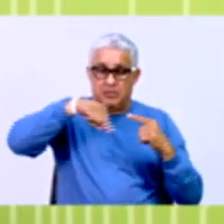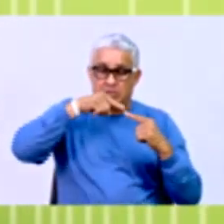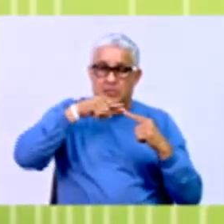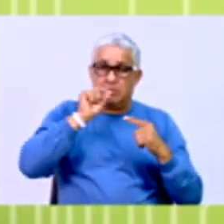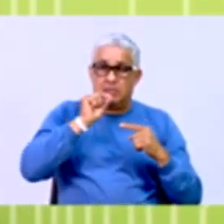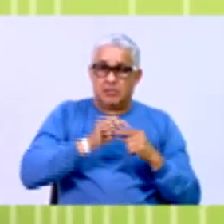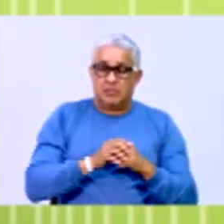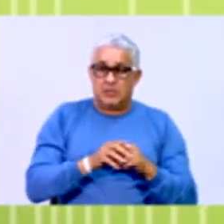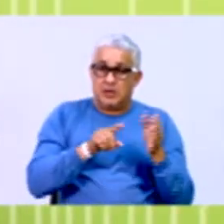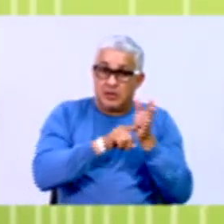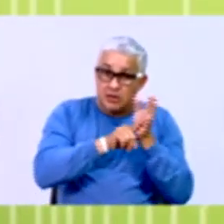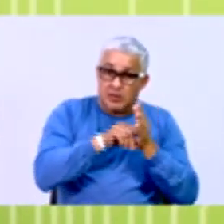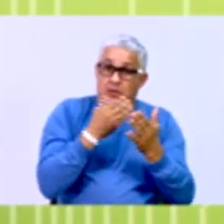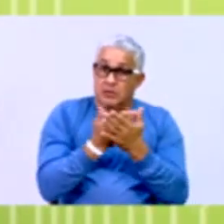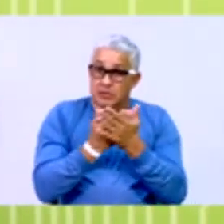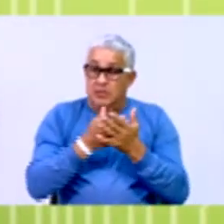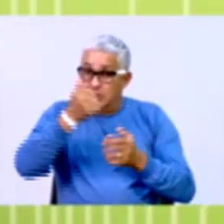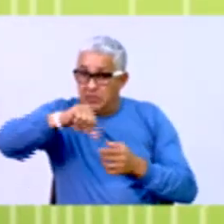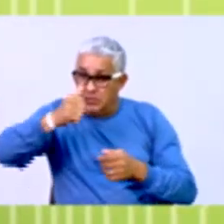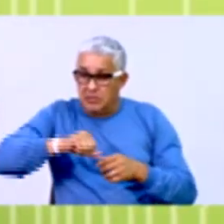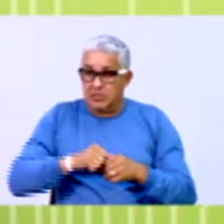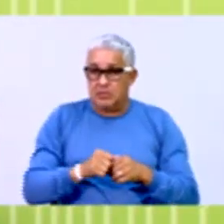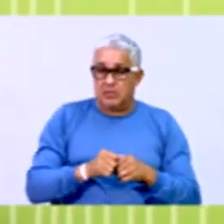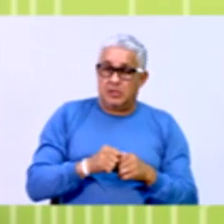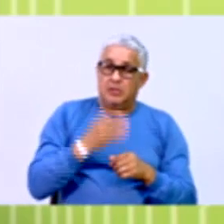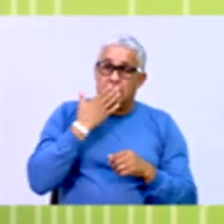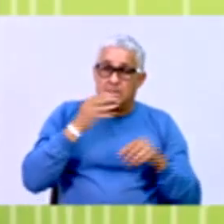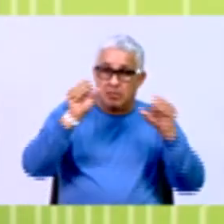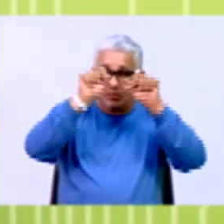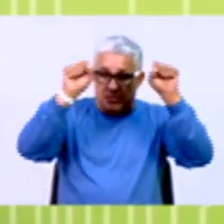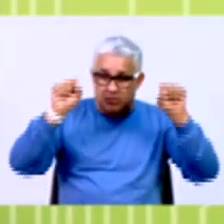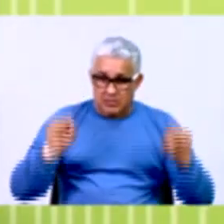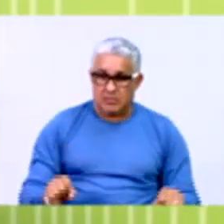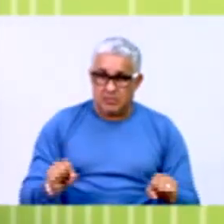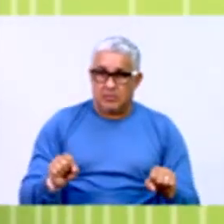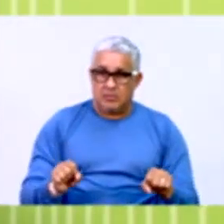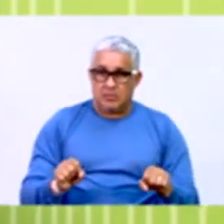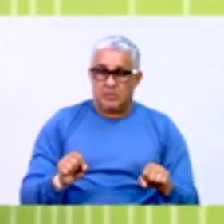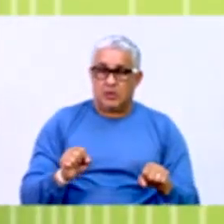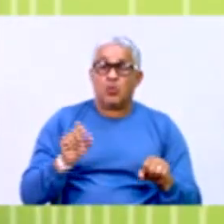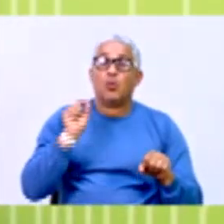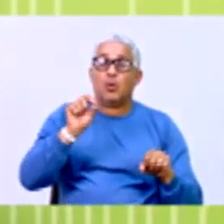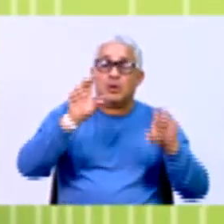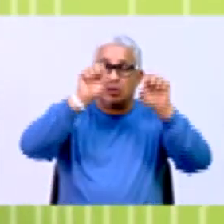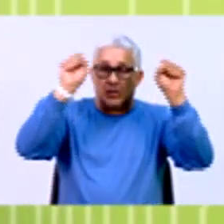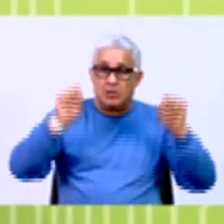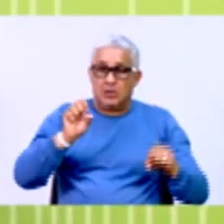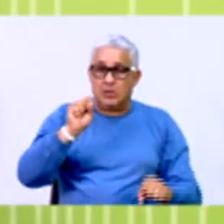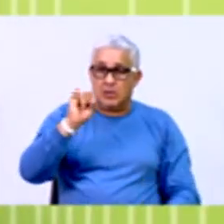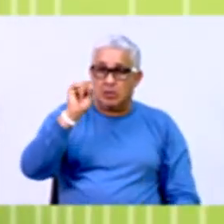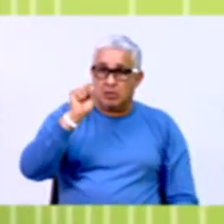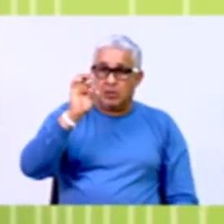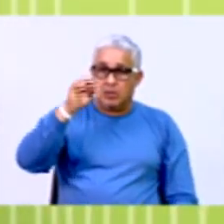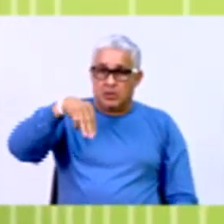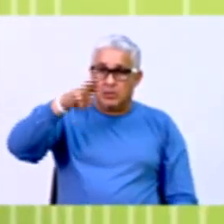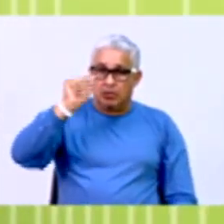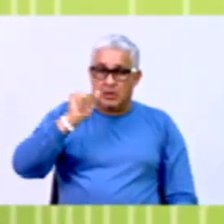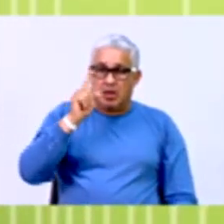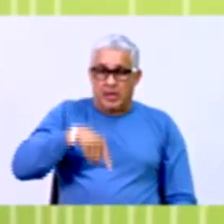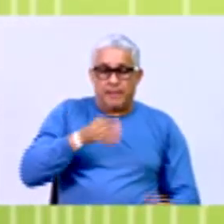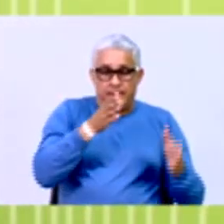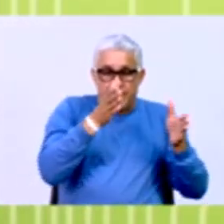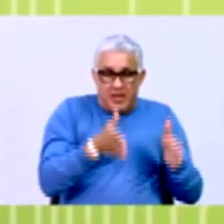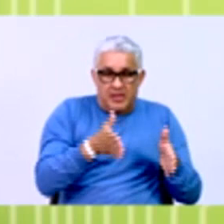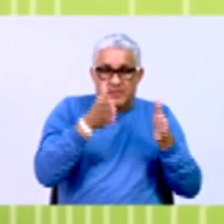é levantar, estudar e avaliar de forma sistemática. O que é um sistema? É um conjunto de passos que se segue para alcançar um